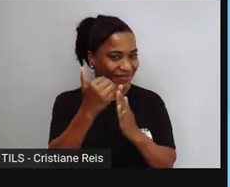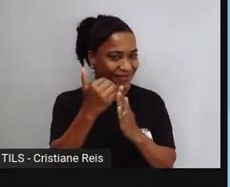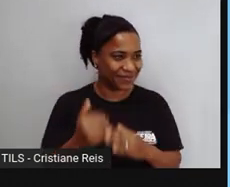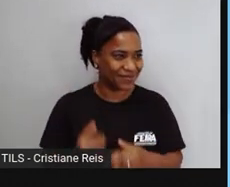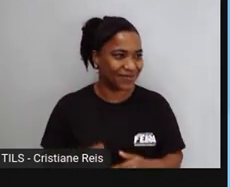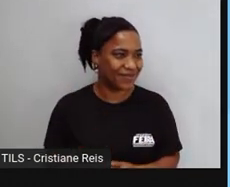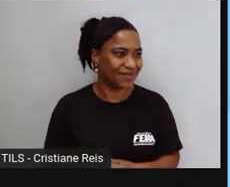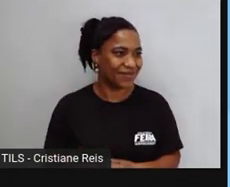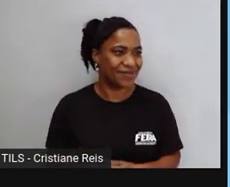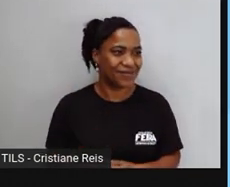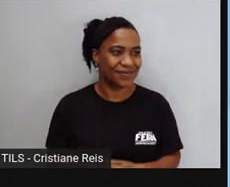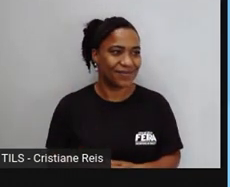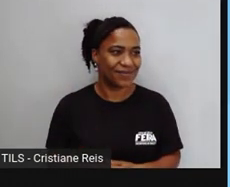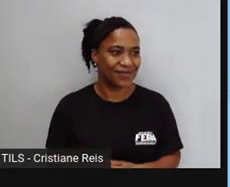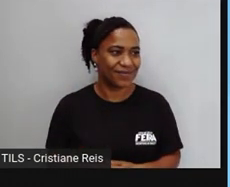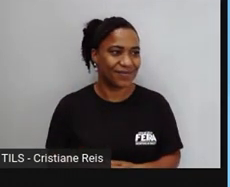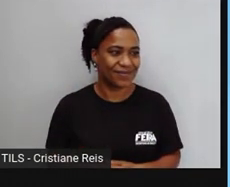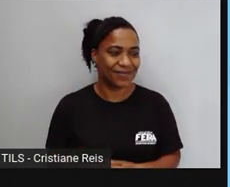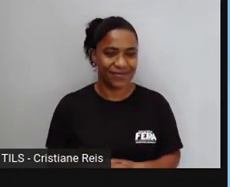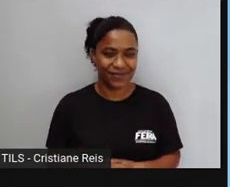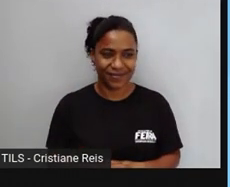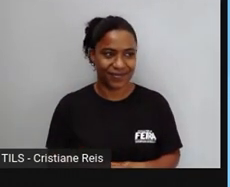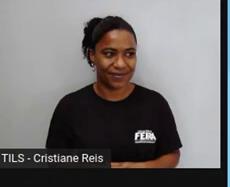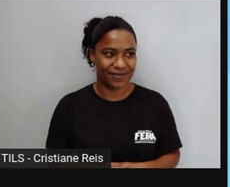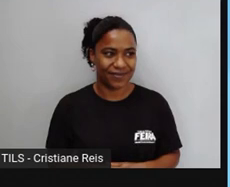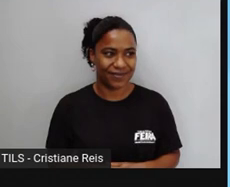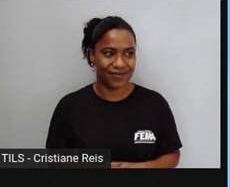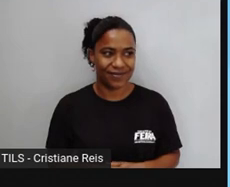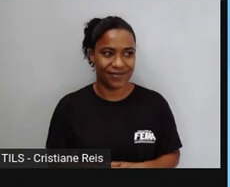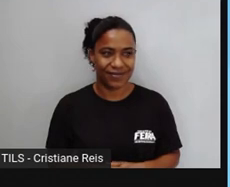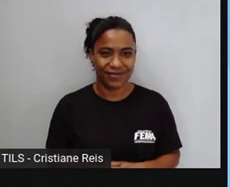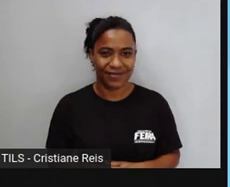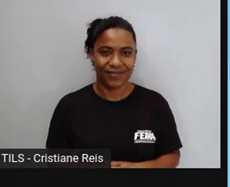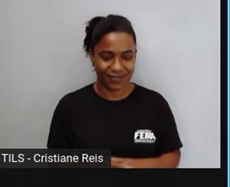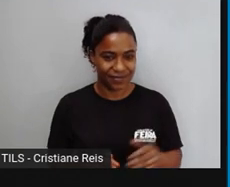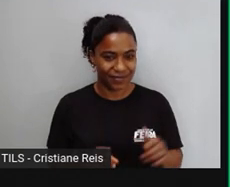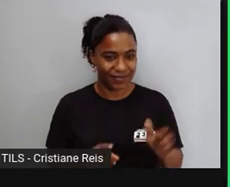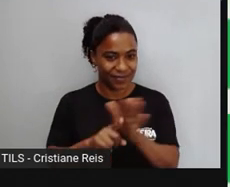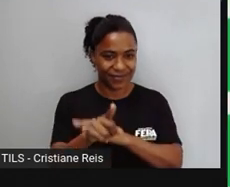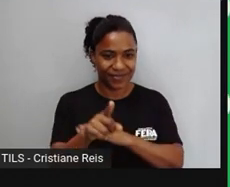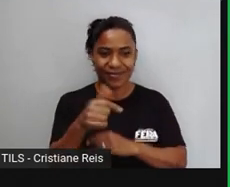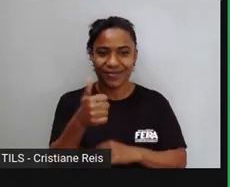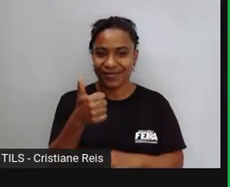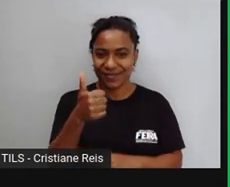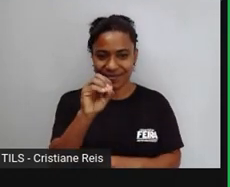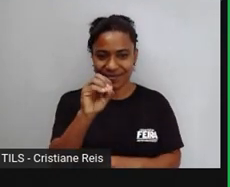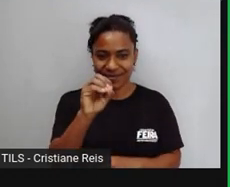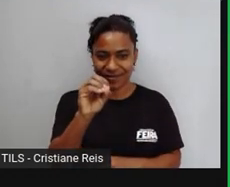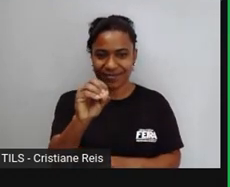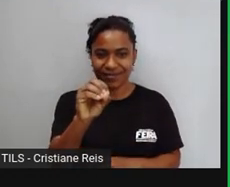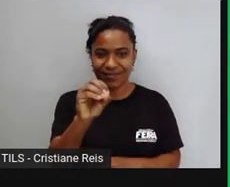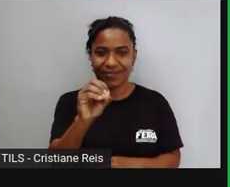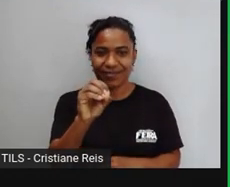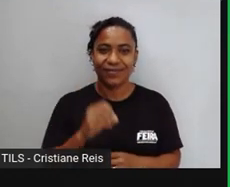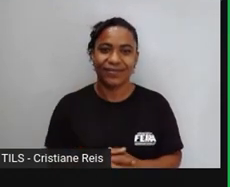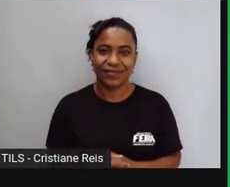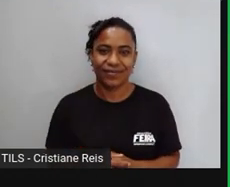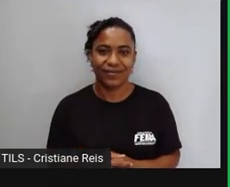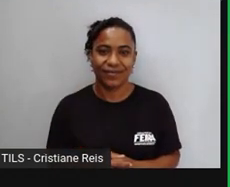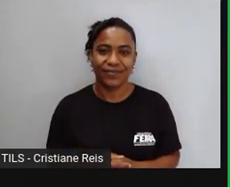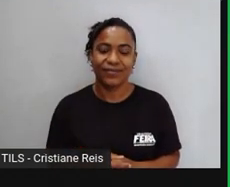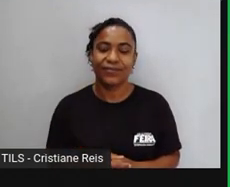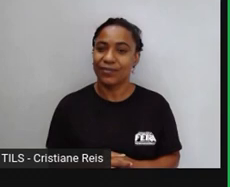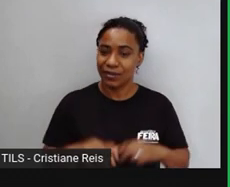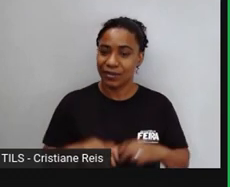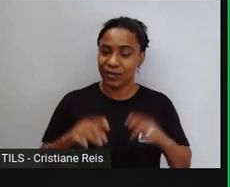Number 10, número 10. The place where you can cook. Então, lugar